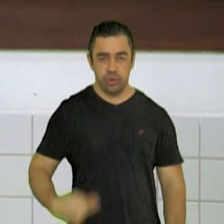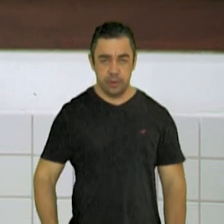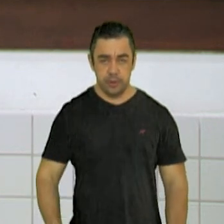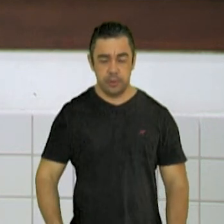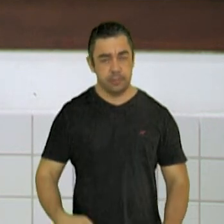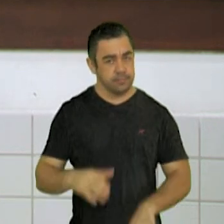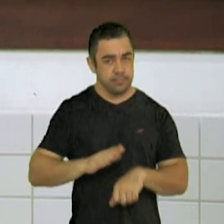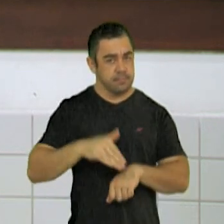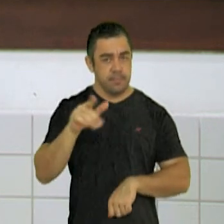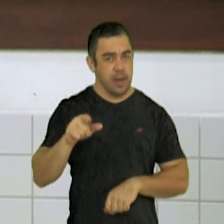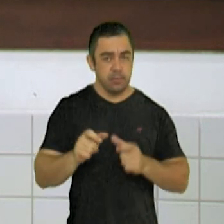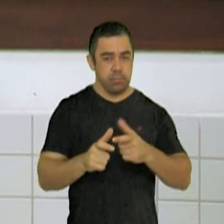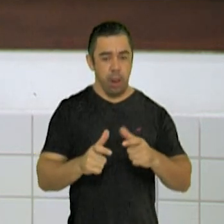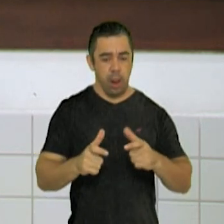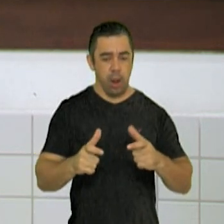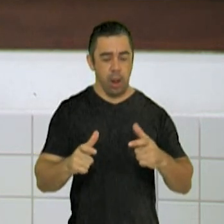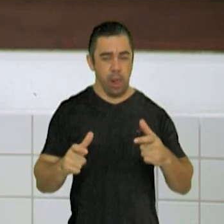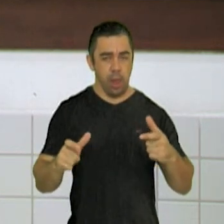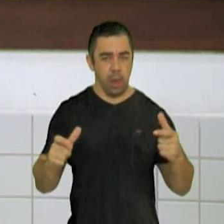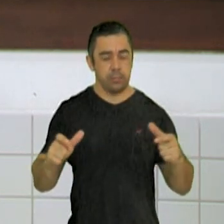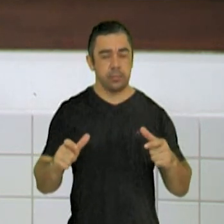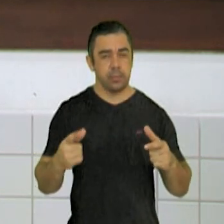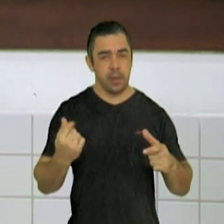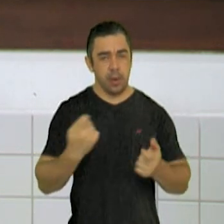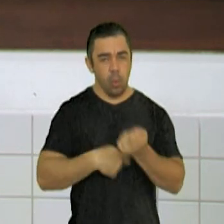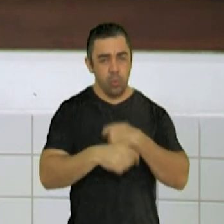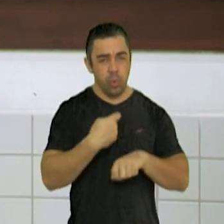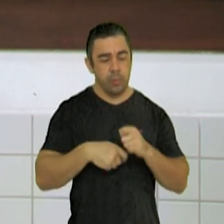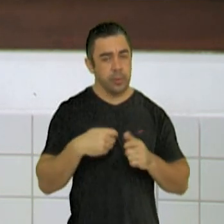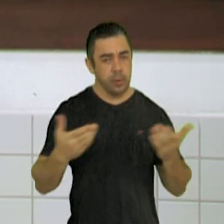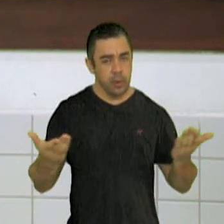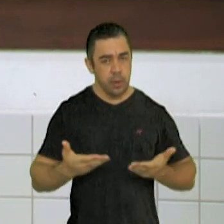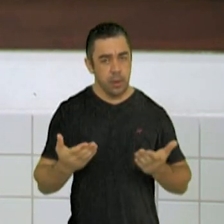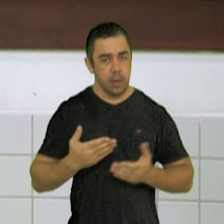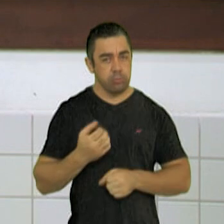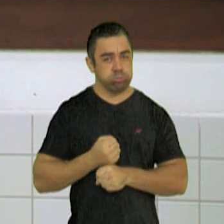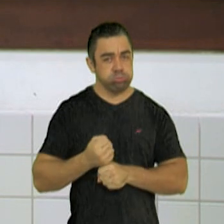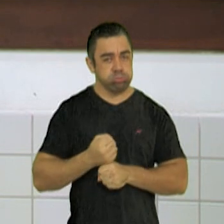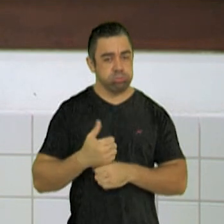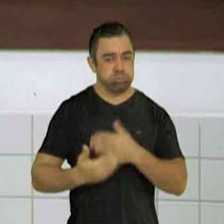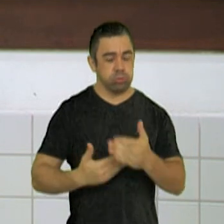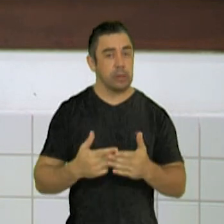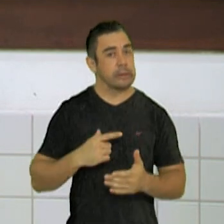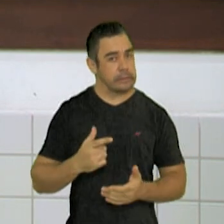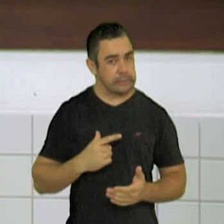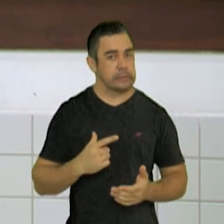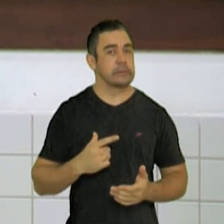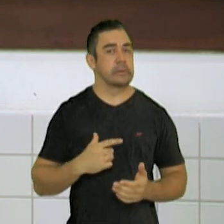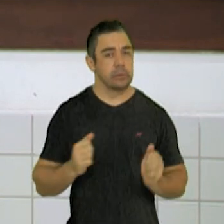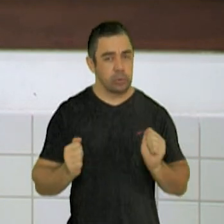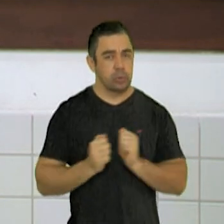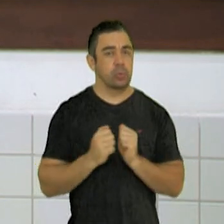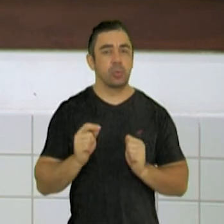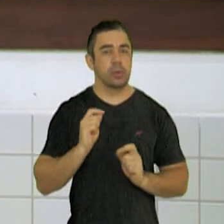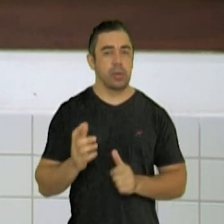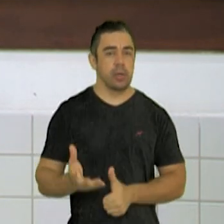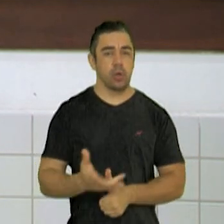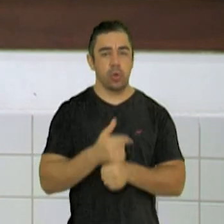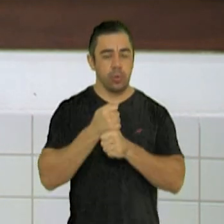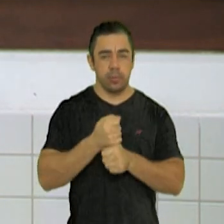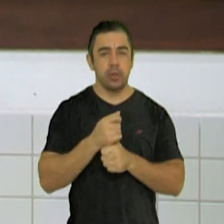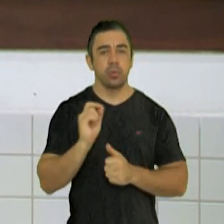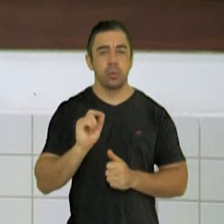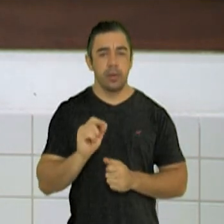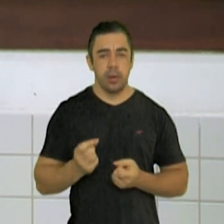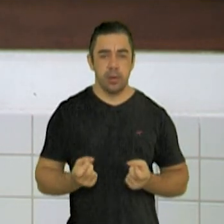o país que mais vem crescendo economicamente nas últimas décadas e vem promovendo uma disputa acirrada aí pelo domínio do comércio